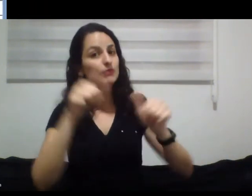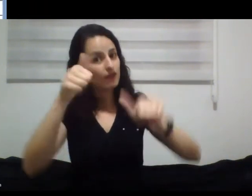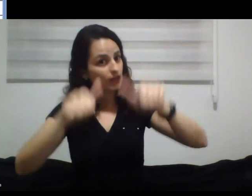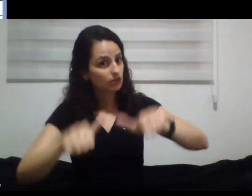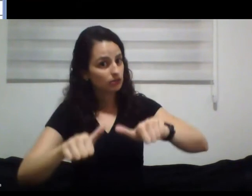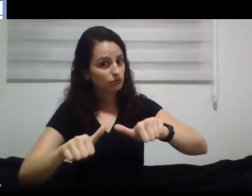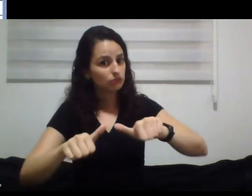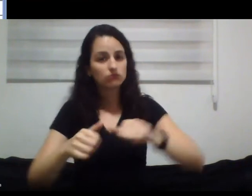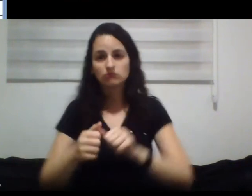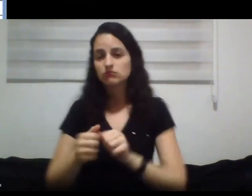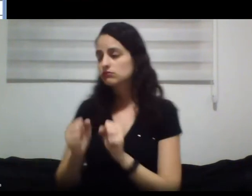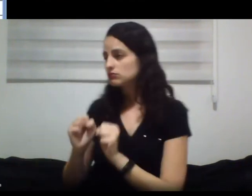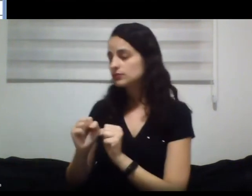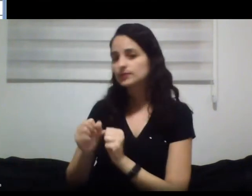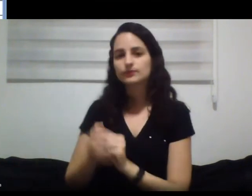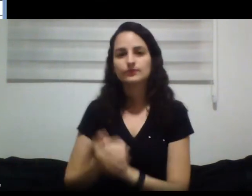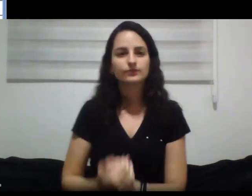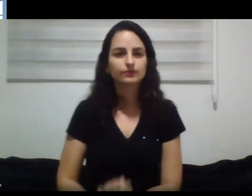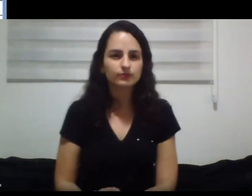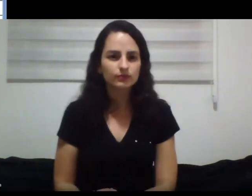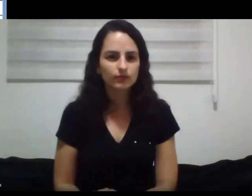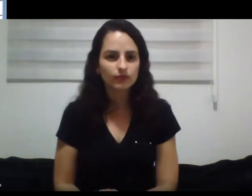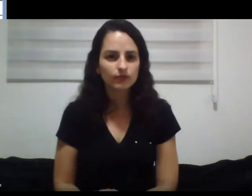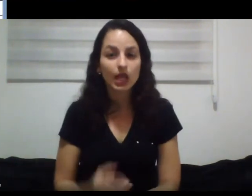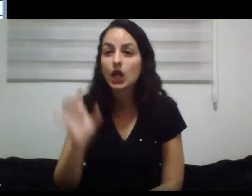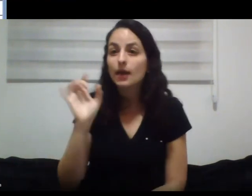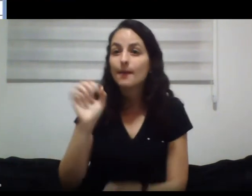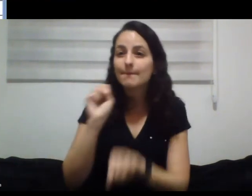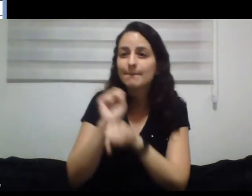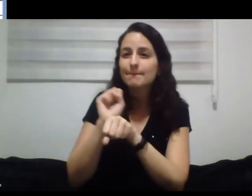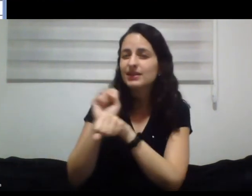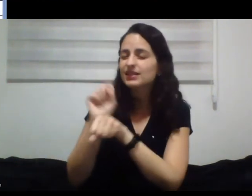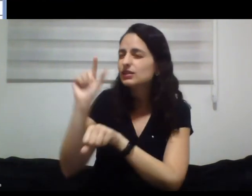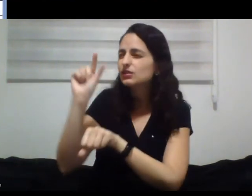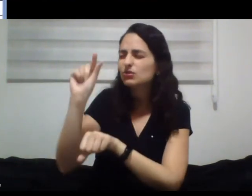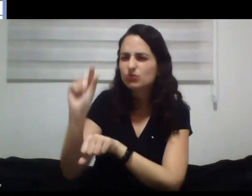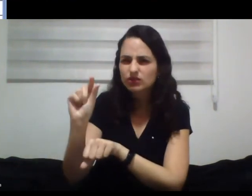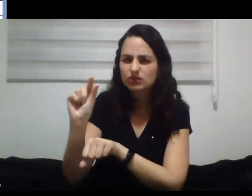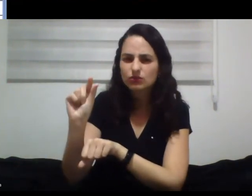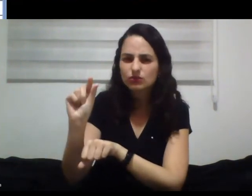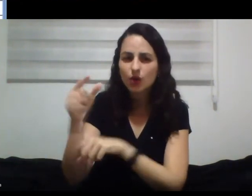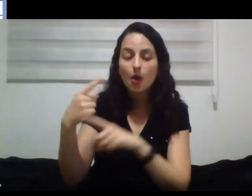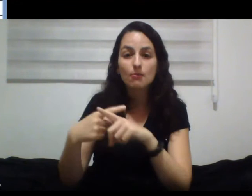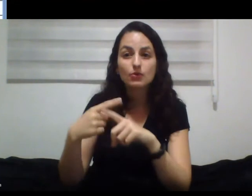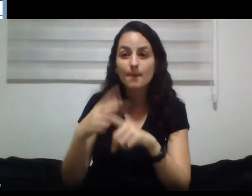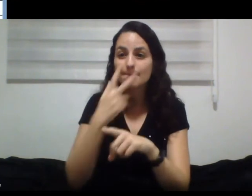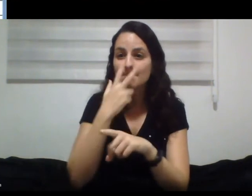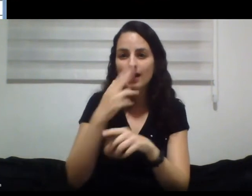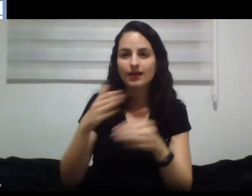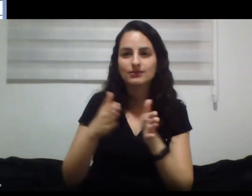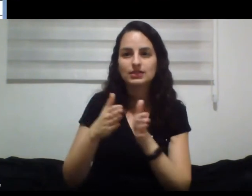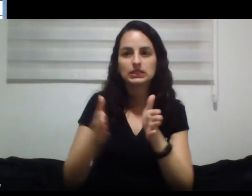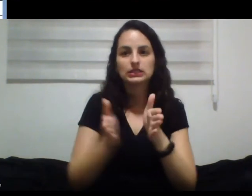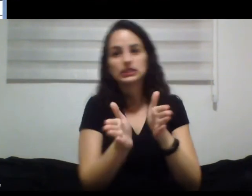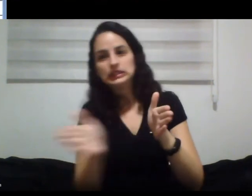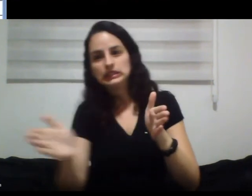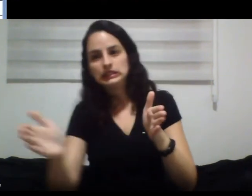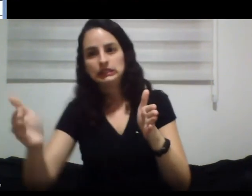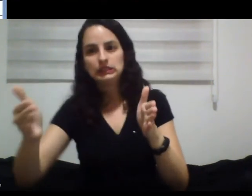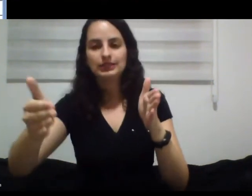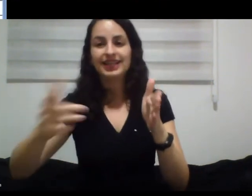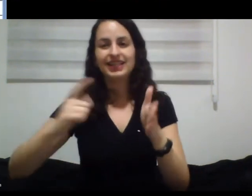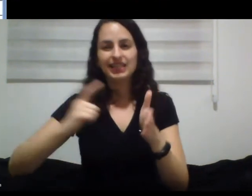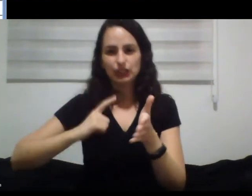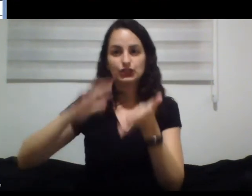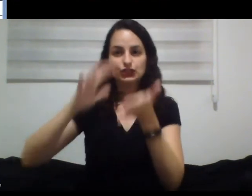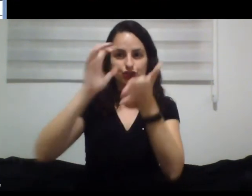tá? Tá. Para a gente responder pelo menos todo esse bloco de perguntas. Isso, aqui. A gente encerra esse bloco de perguntas e estendendo até um pouco mais. Eu só fico